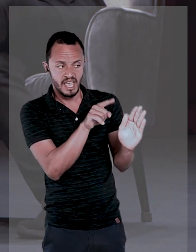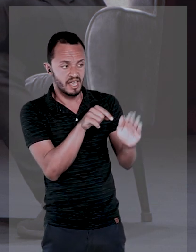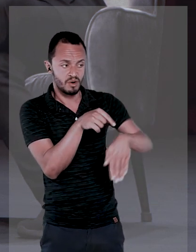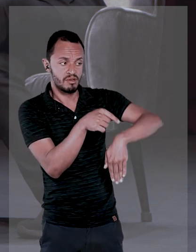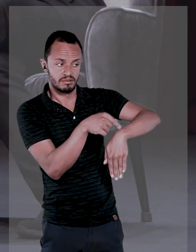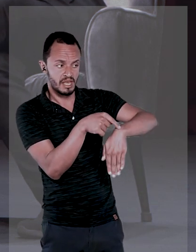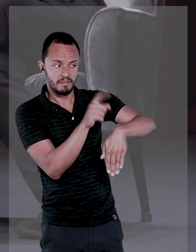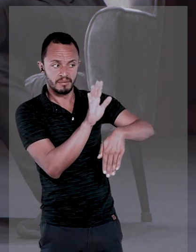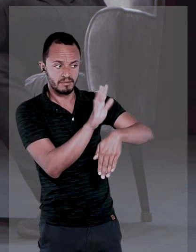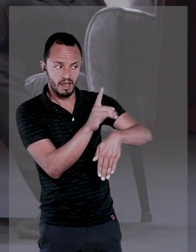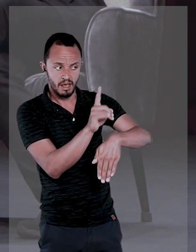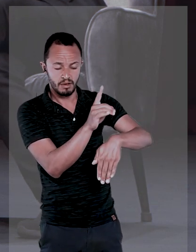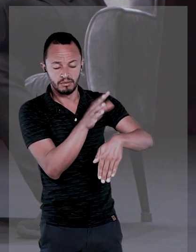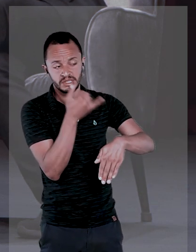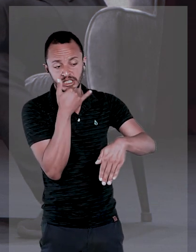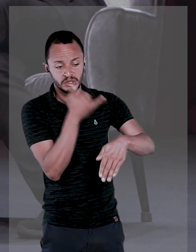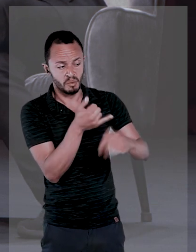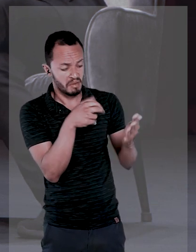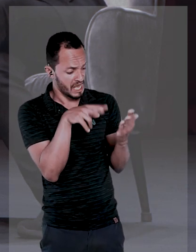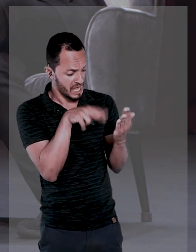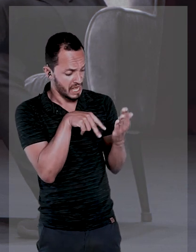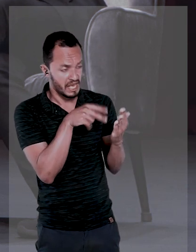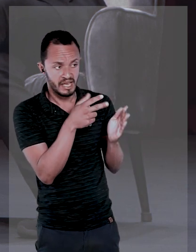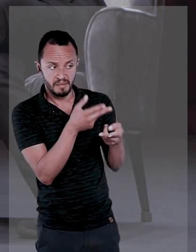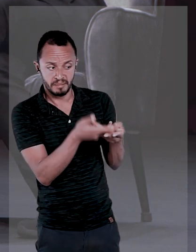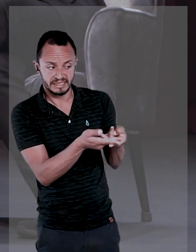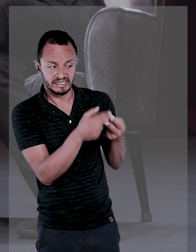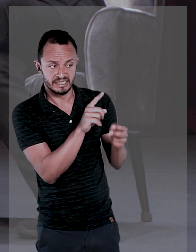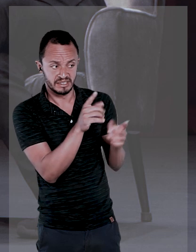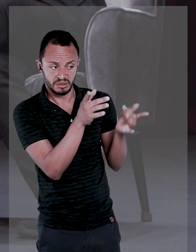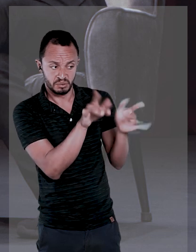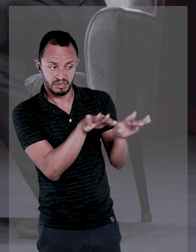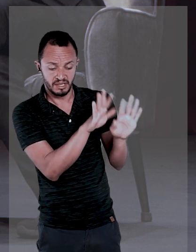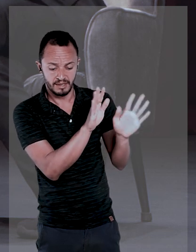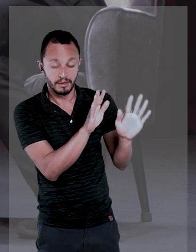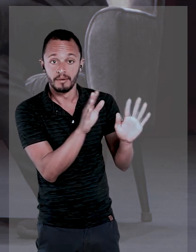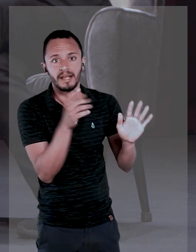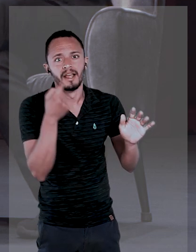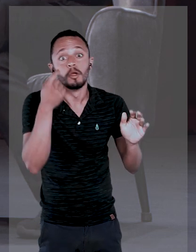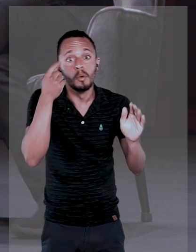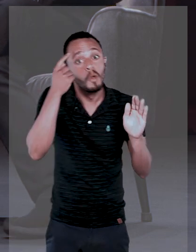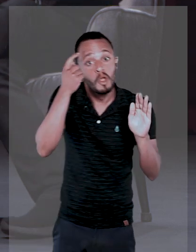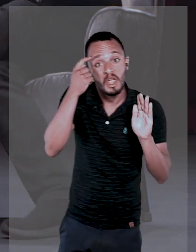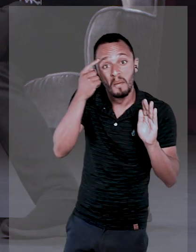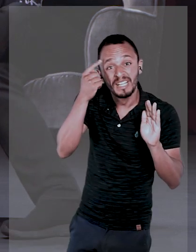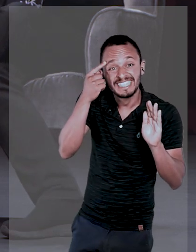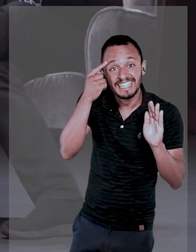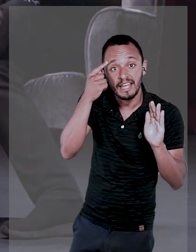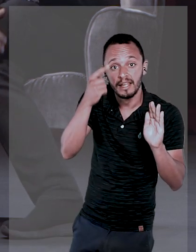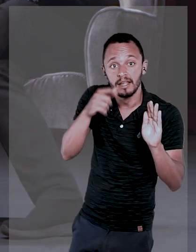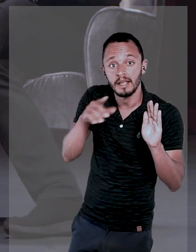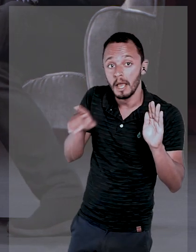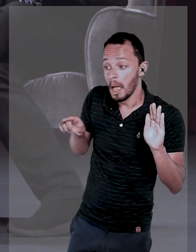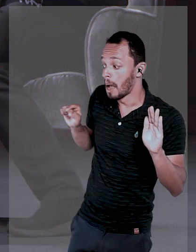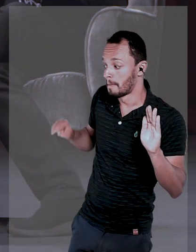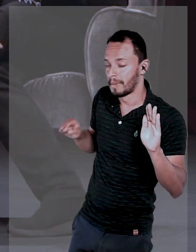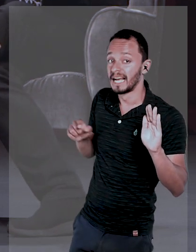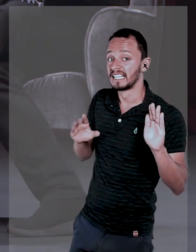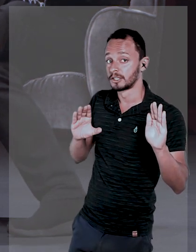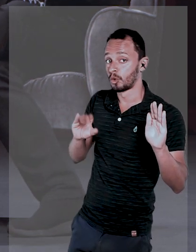Eu pensei que ela não fosse querer, que ela não fosse ter tempo, não tivesse paciência para ler o livro, não quisesse ler o